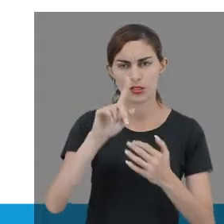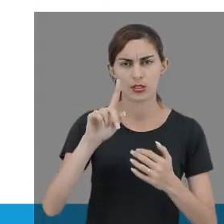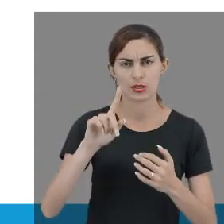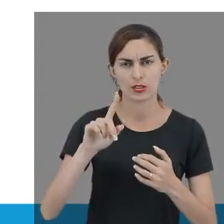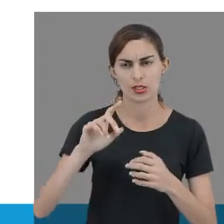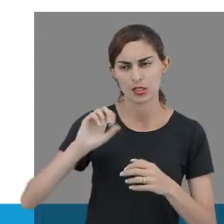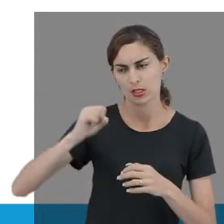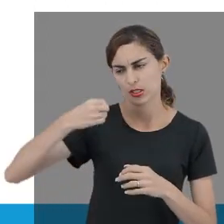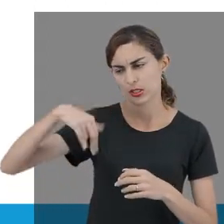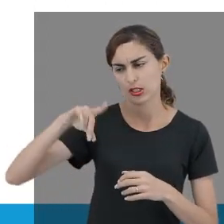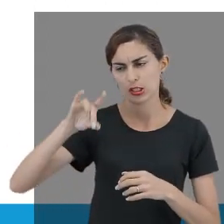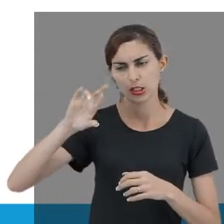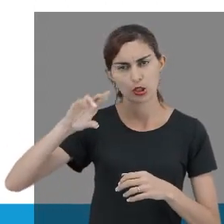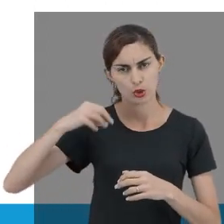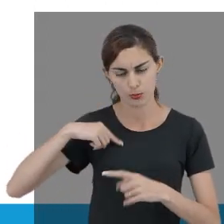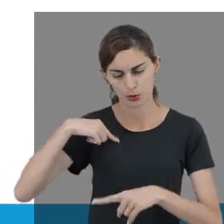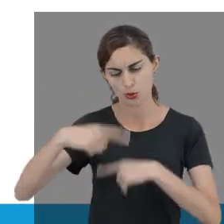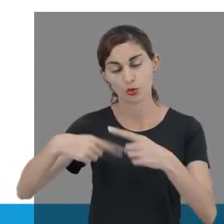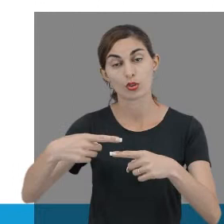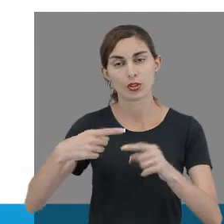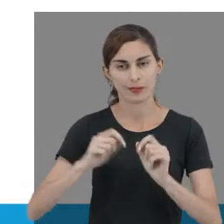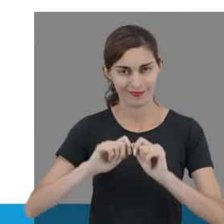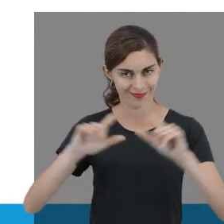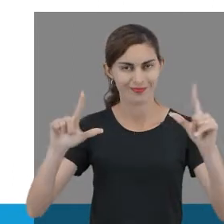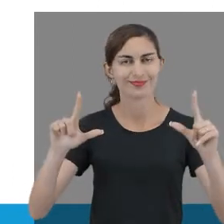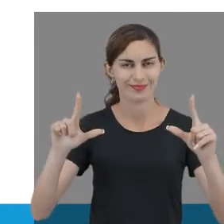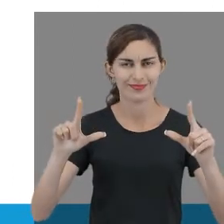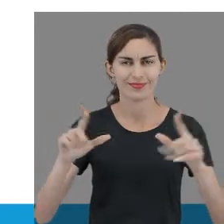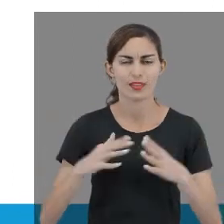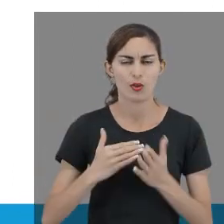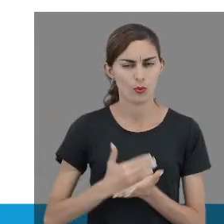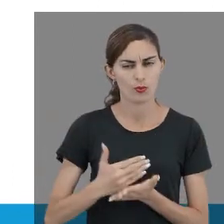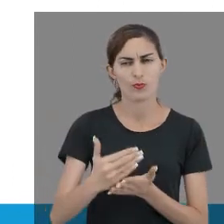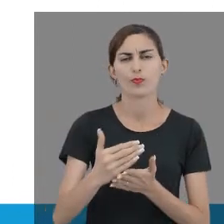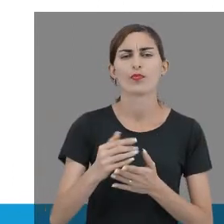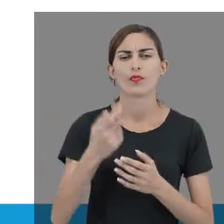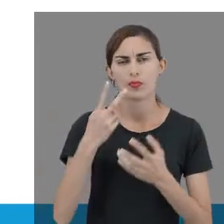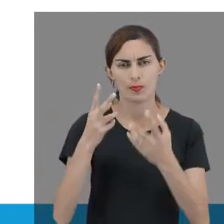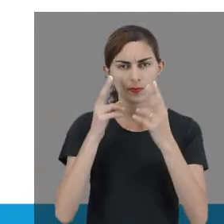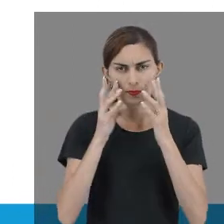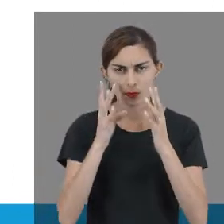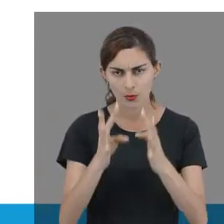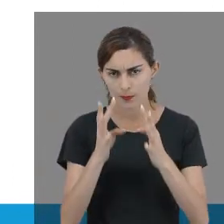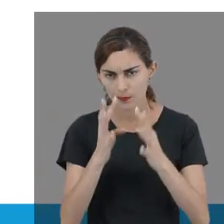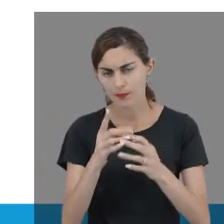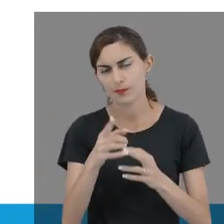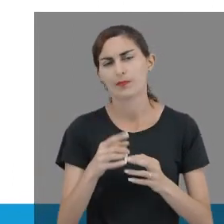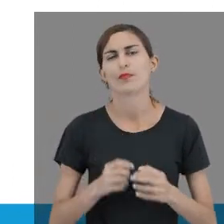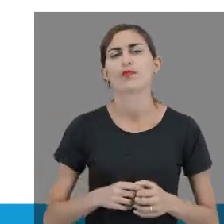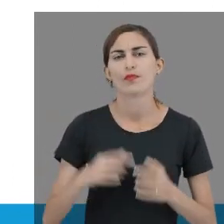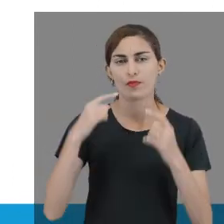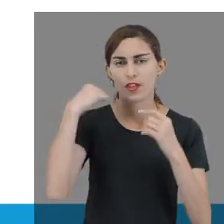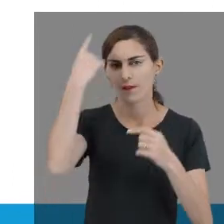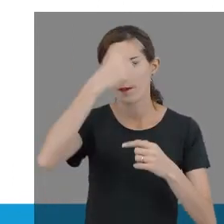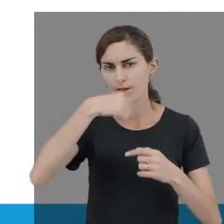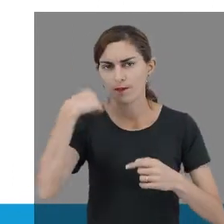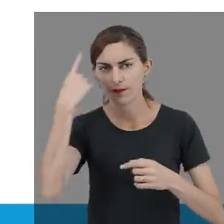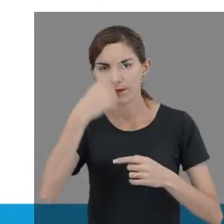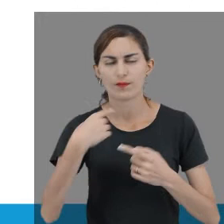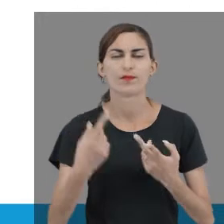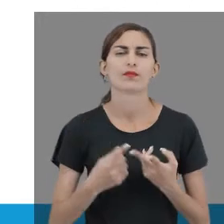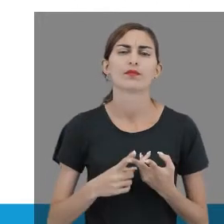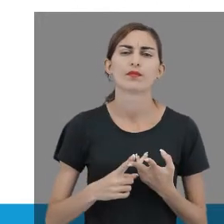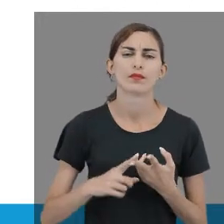que definem a suspeita da síndrome congênita. Na imagem. Na face, a gente observa sempre a